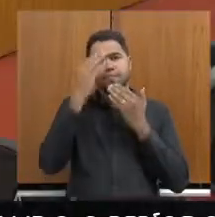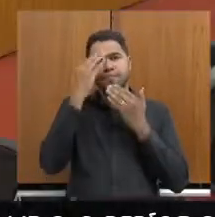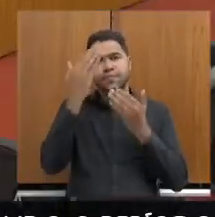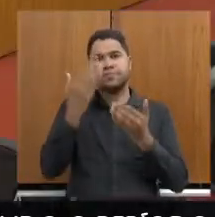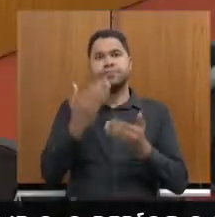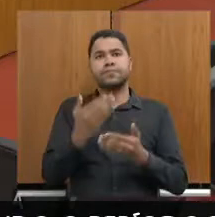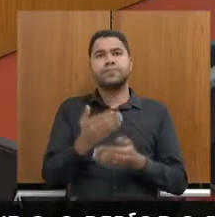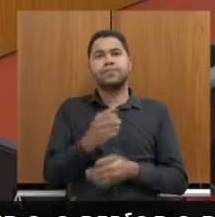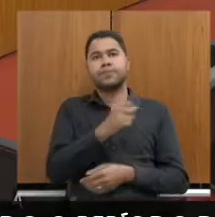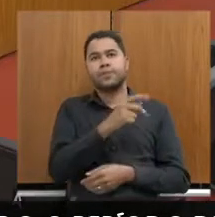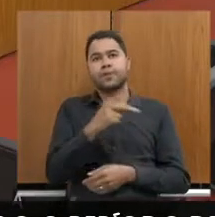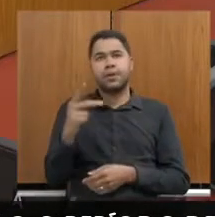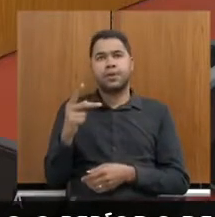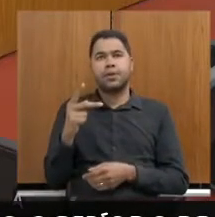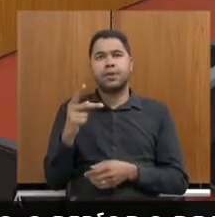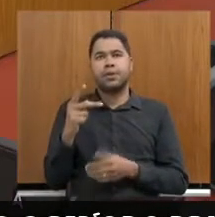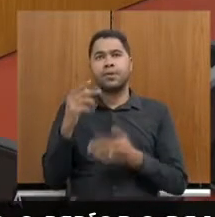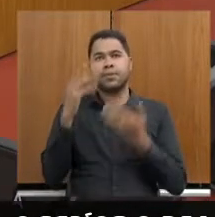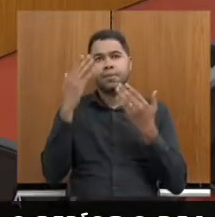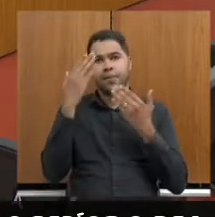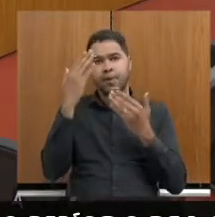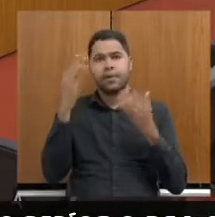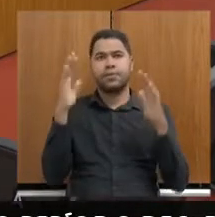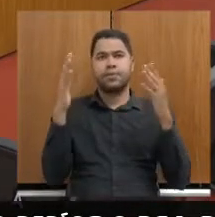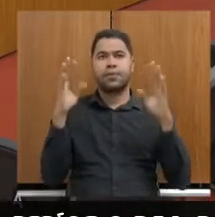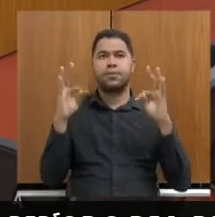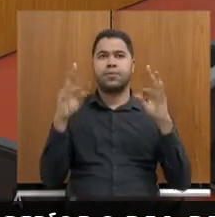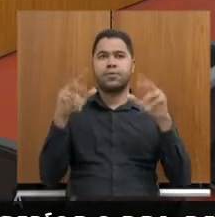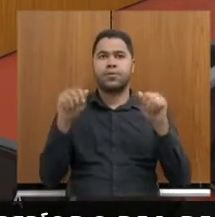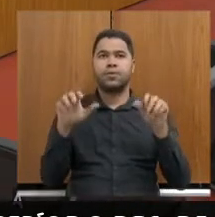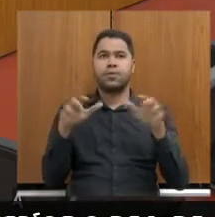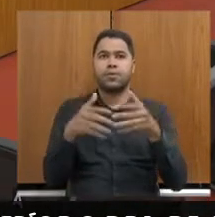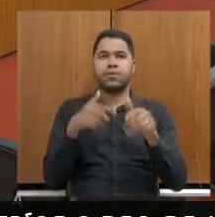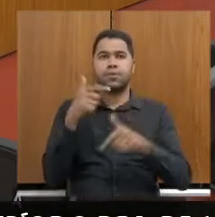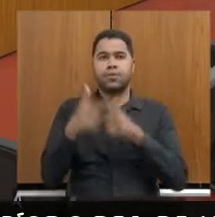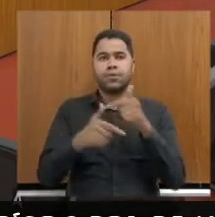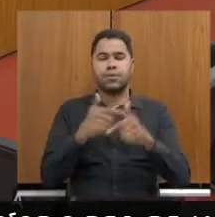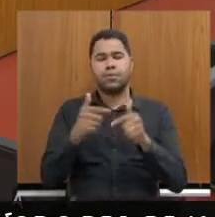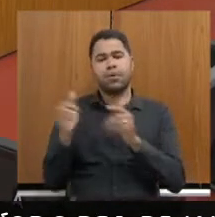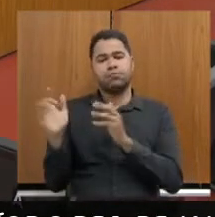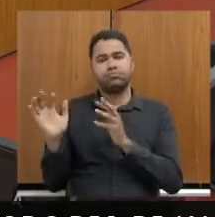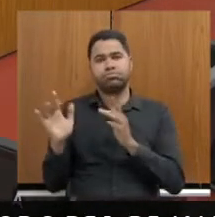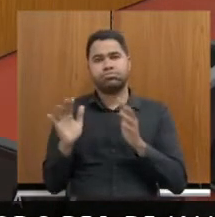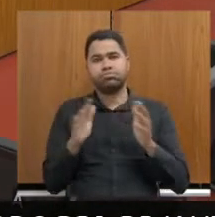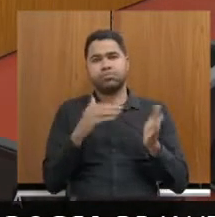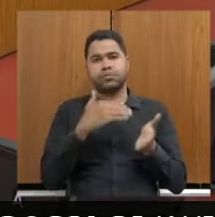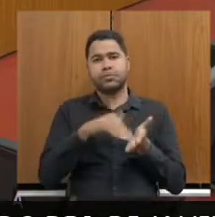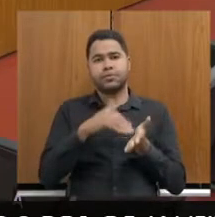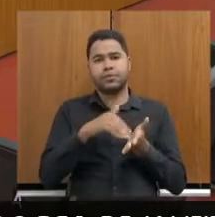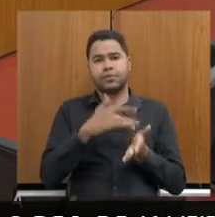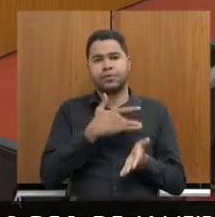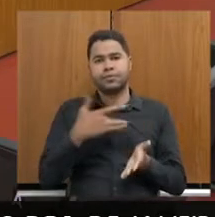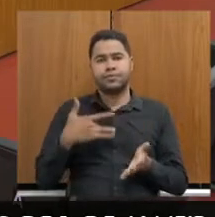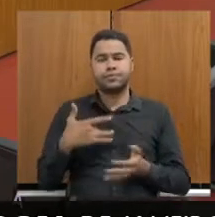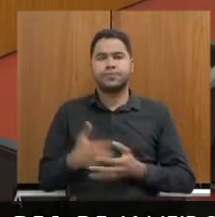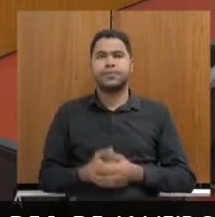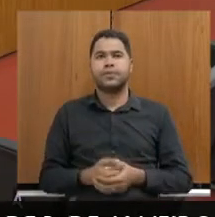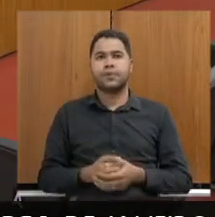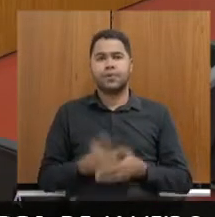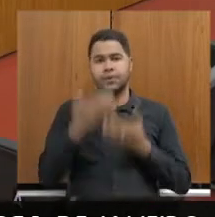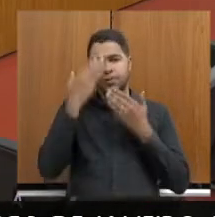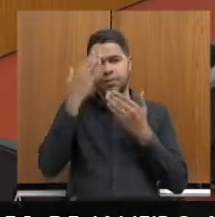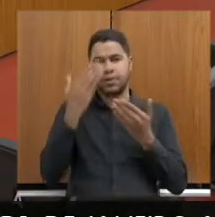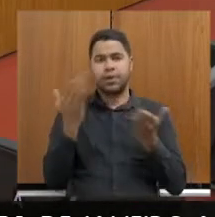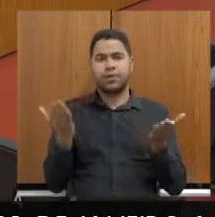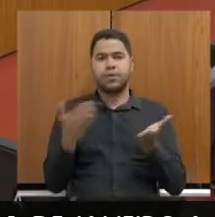obrigada Presidente secretário Obrigado Parabéns a você e a toda sua equipe e ao trabalho que o governo tem feito na Secretaria de Saúde brilhantes lisos